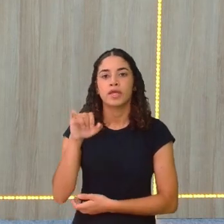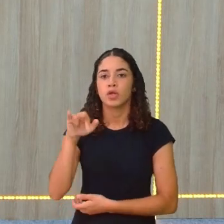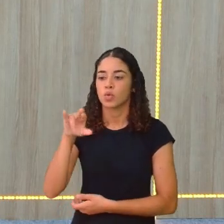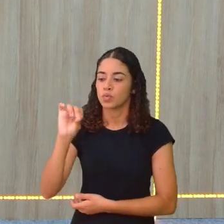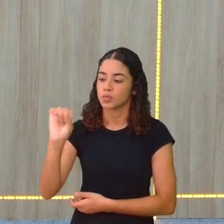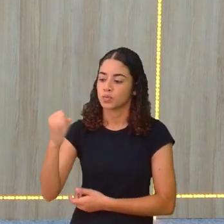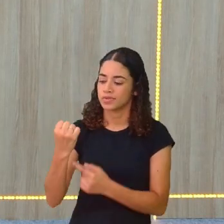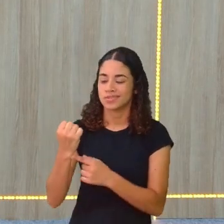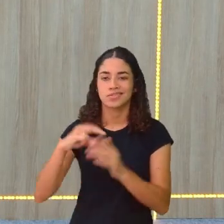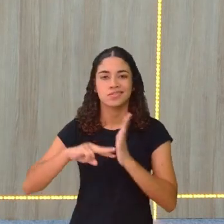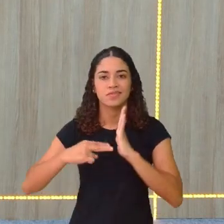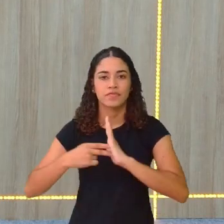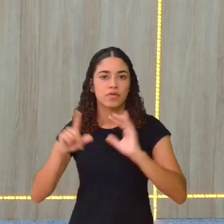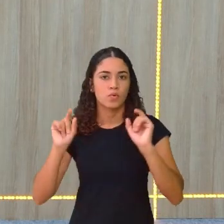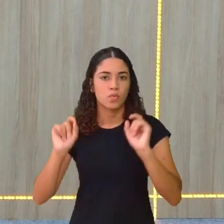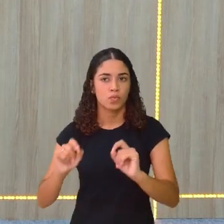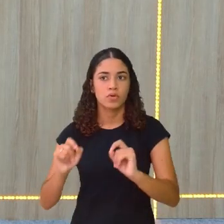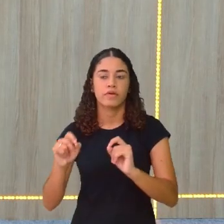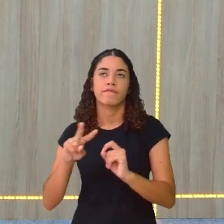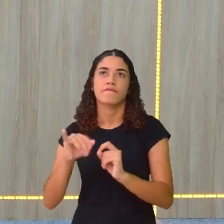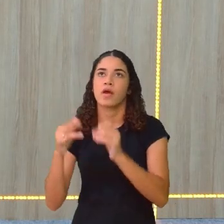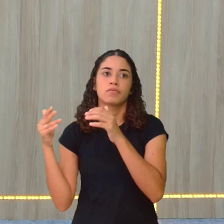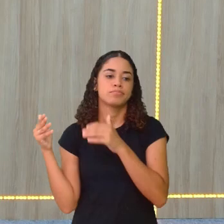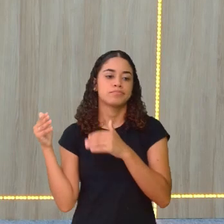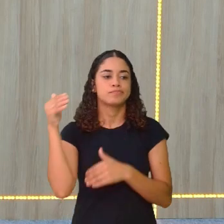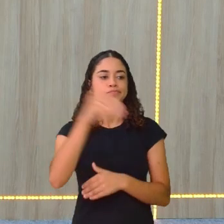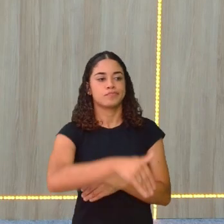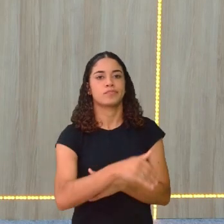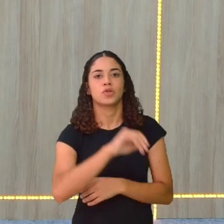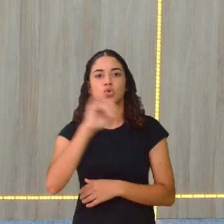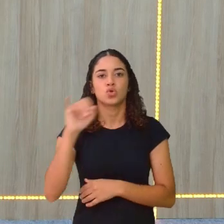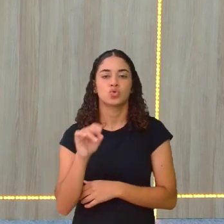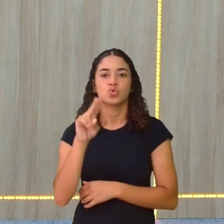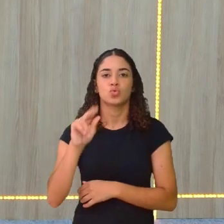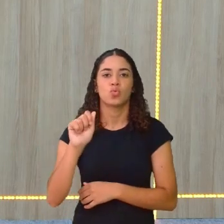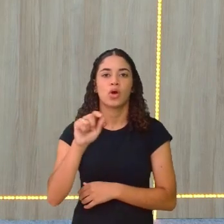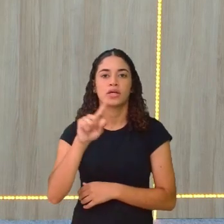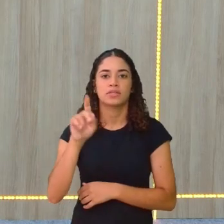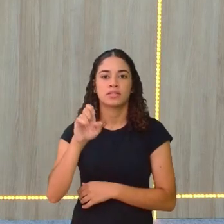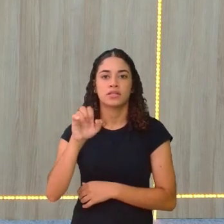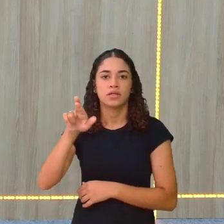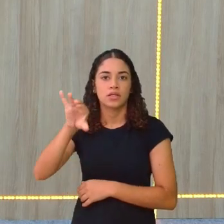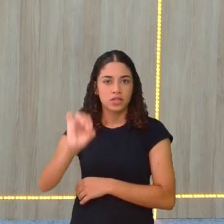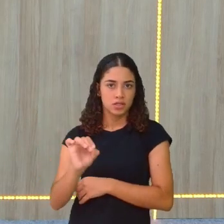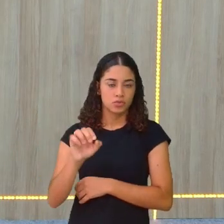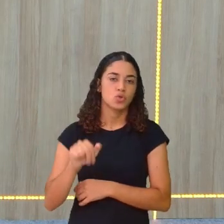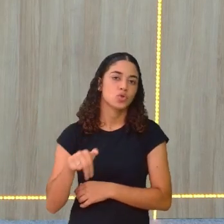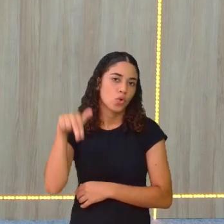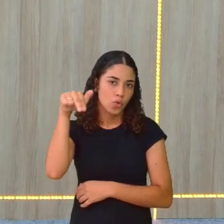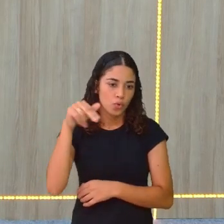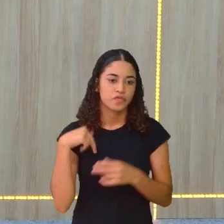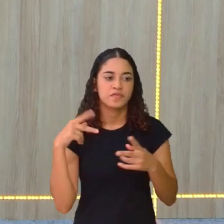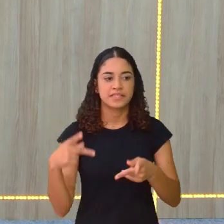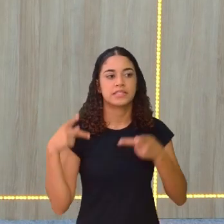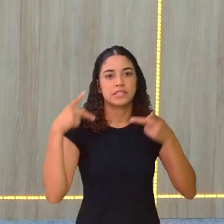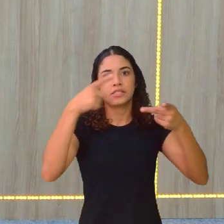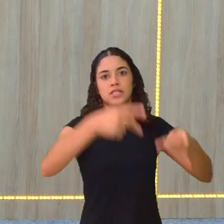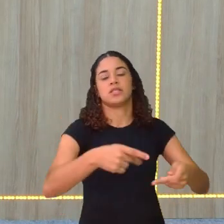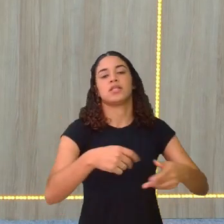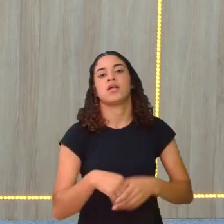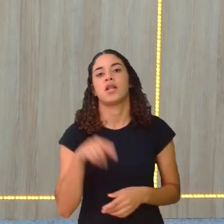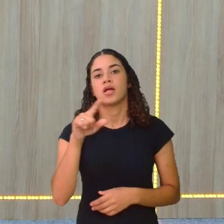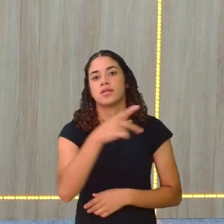que peregrinam lá para Juazeiro do Norte, né, para visitar o santuário lá do